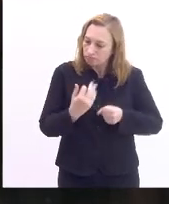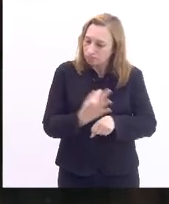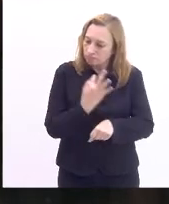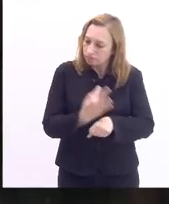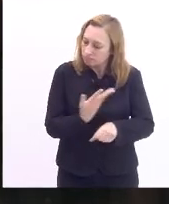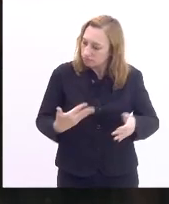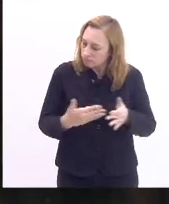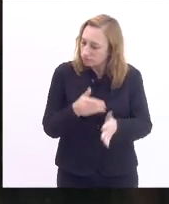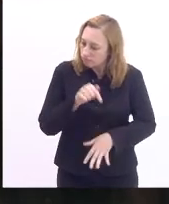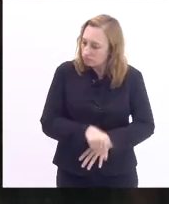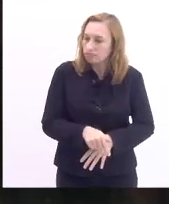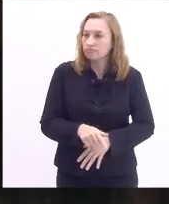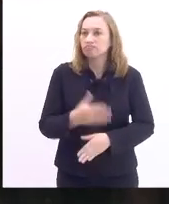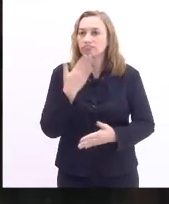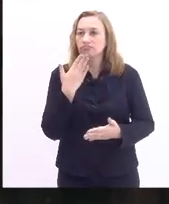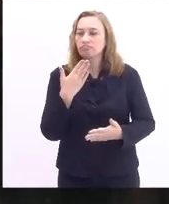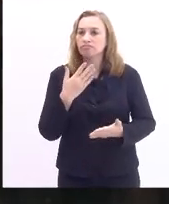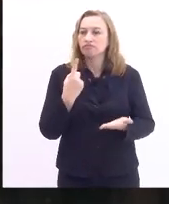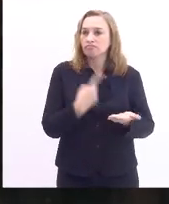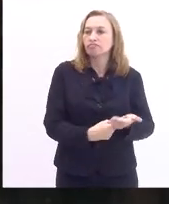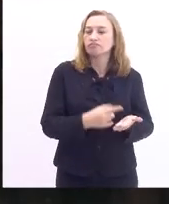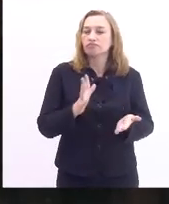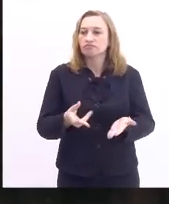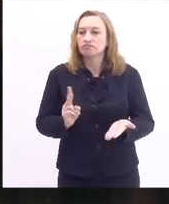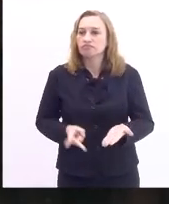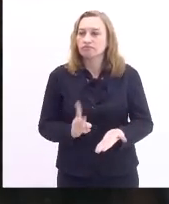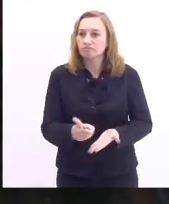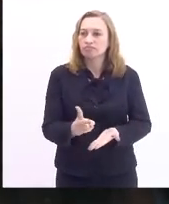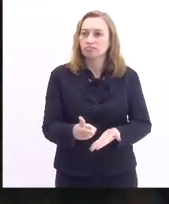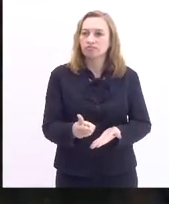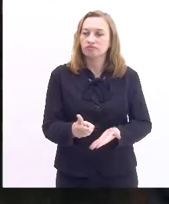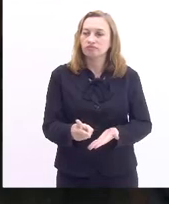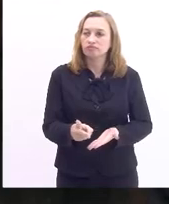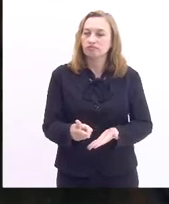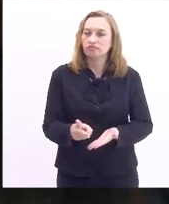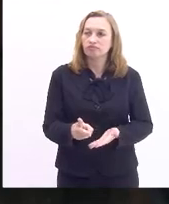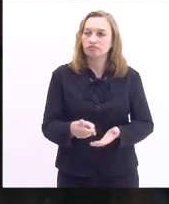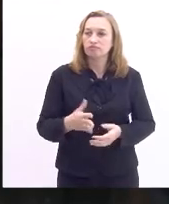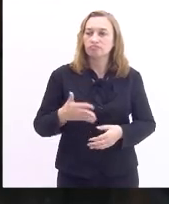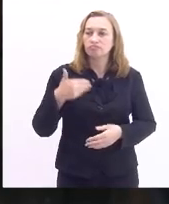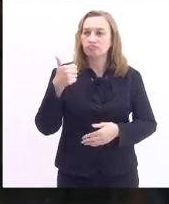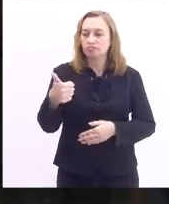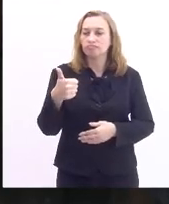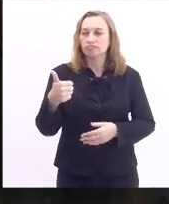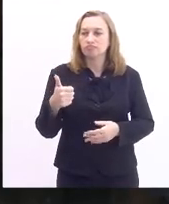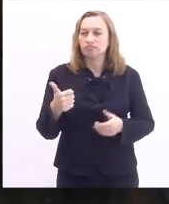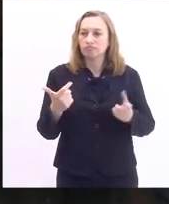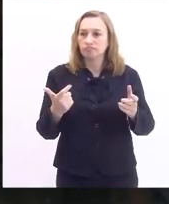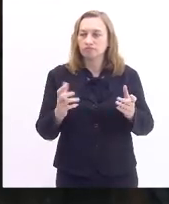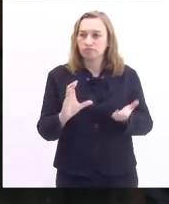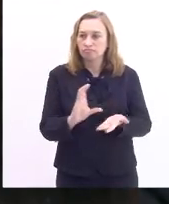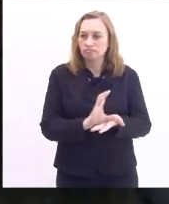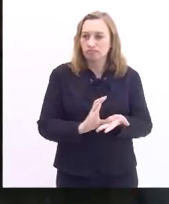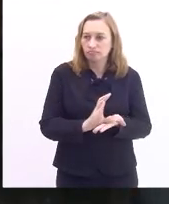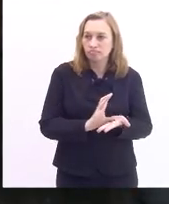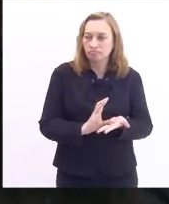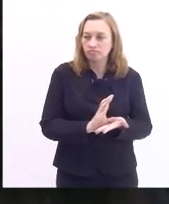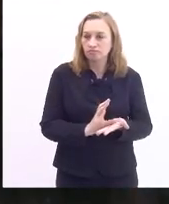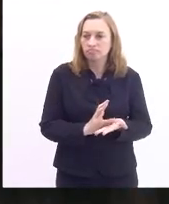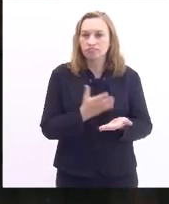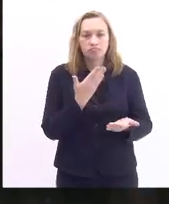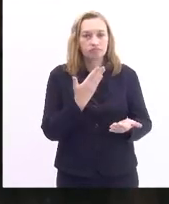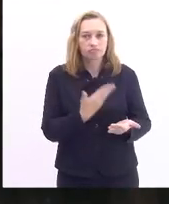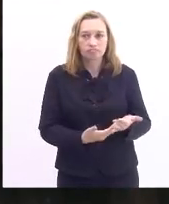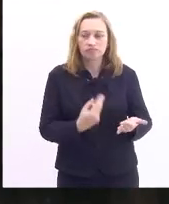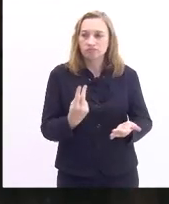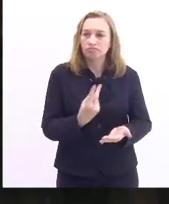é que é difícil chegar aqui e a gente tem um compromisso agora de em continuar e empoderar o conselho Não perdendo as drogas